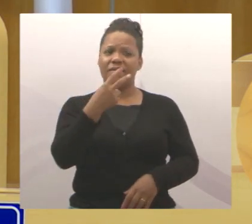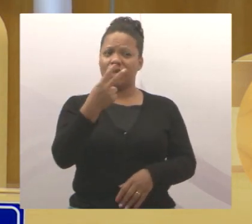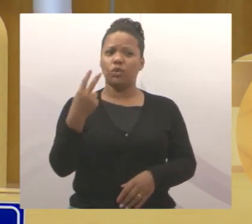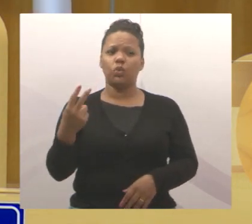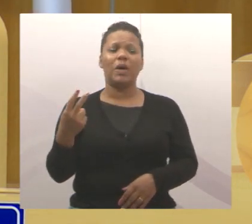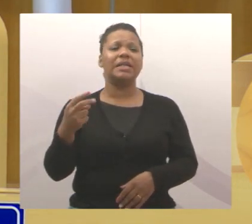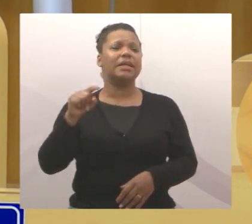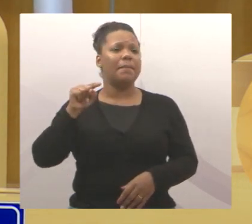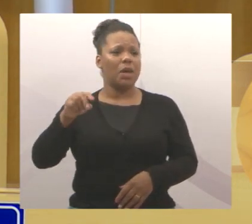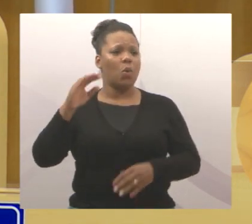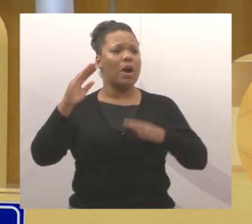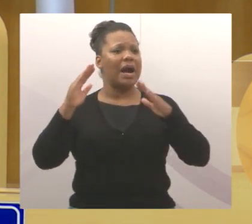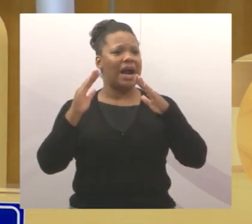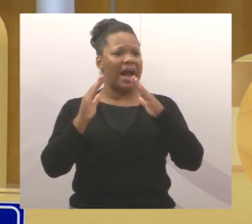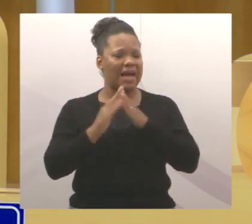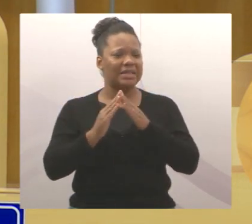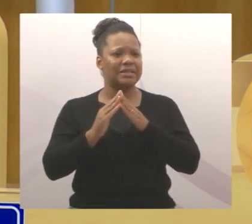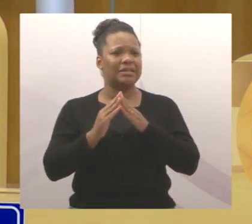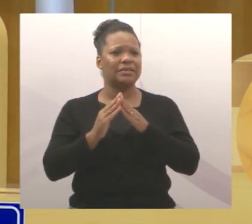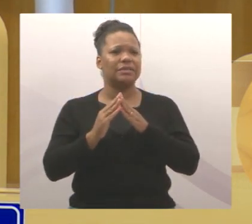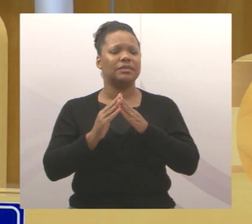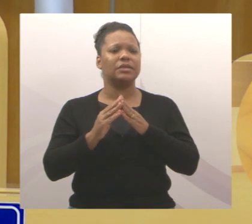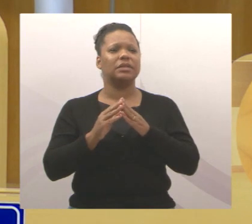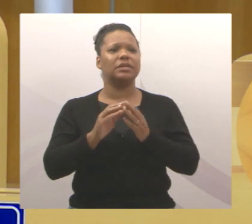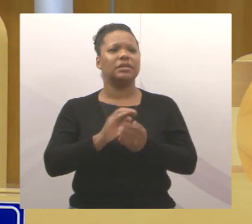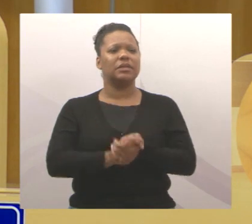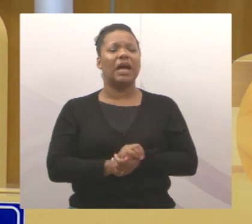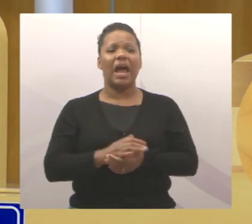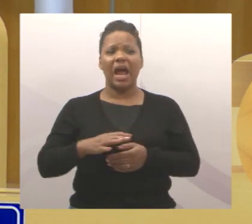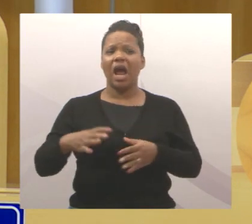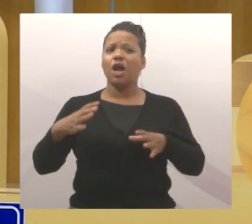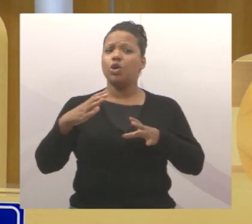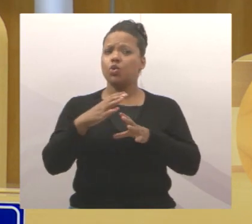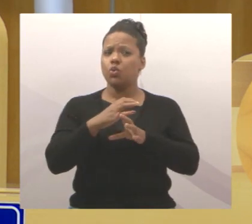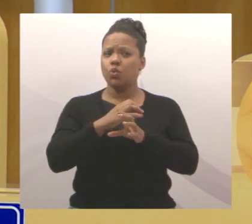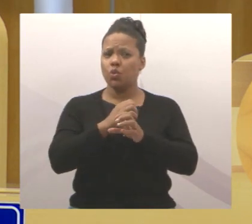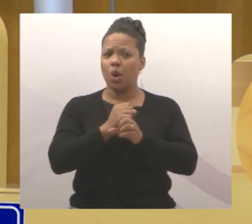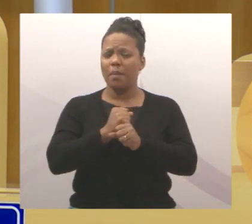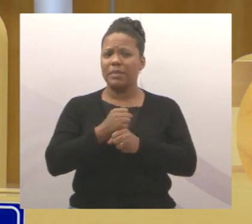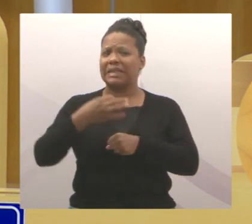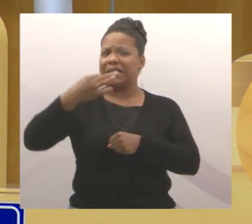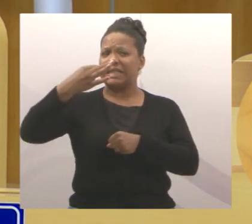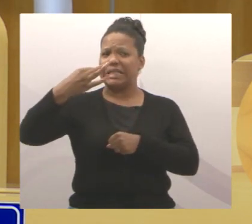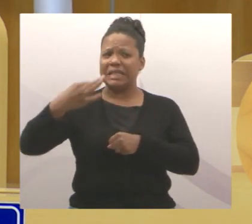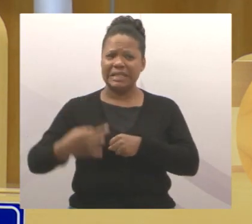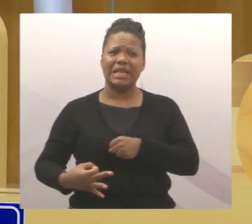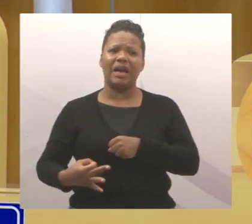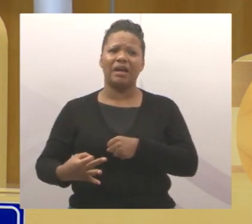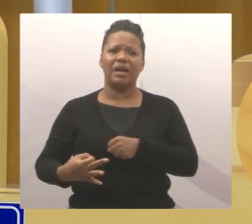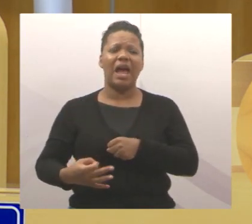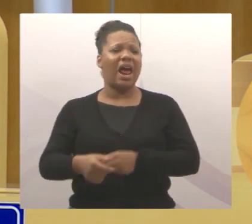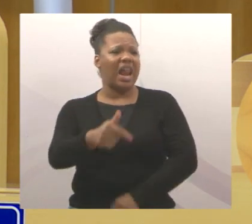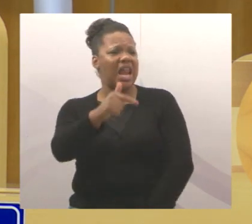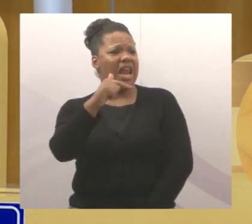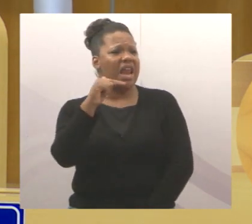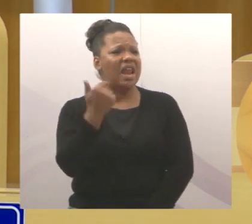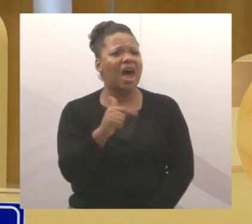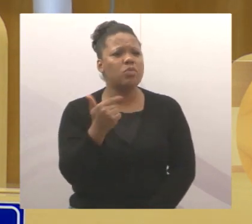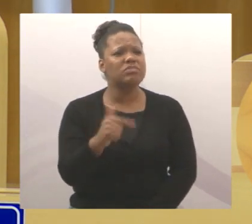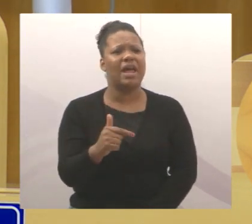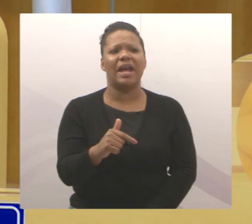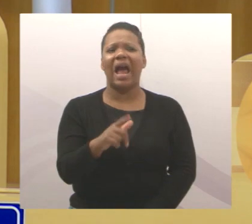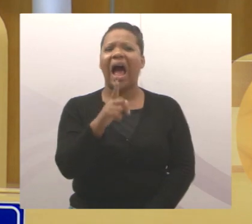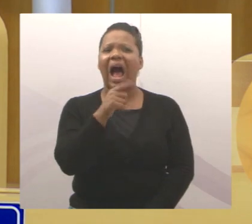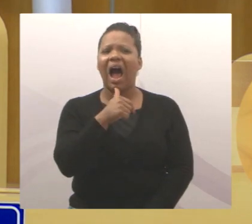22 mil residências e 52 mil pessoas. Esse é o número exato de pessoas que não têm tratamento